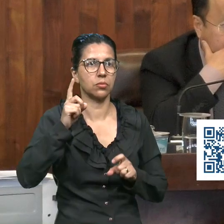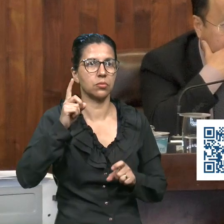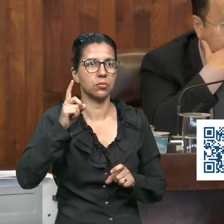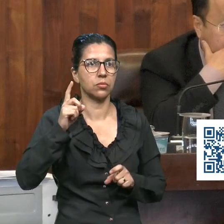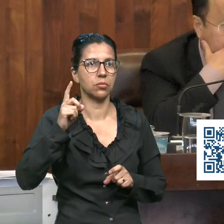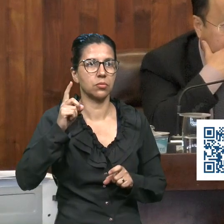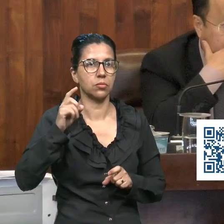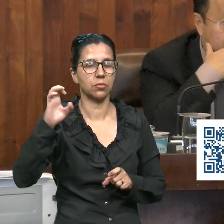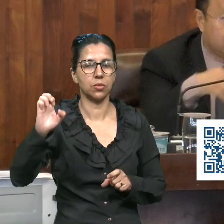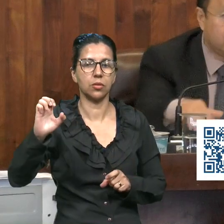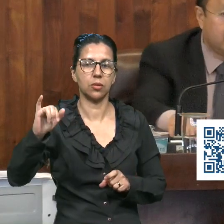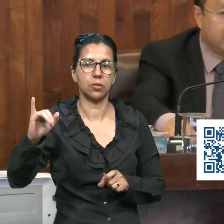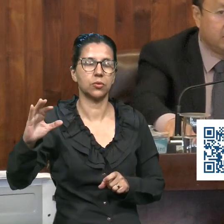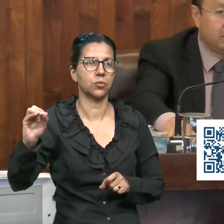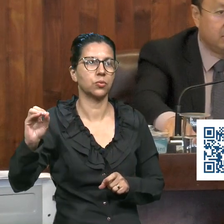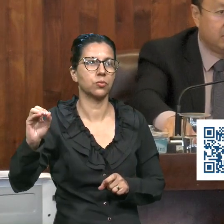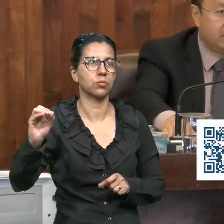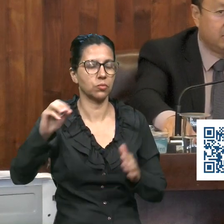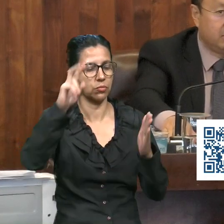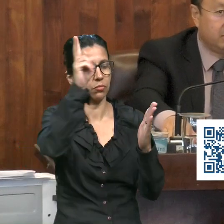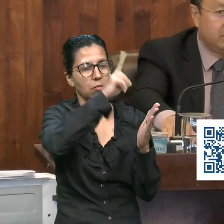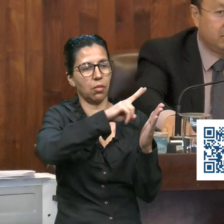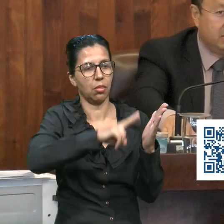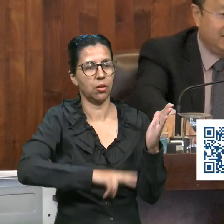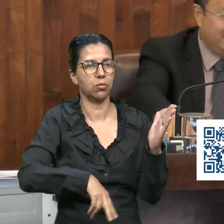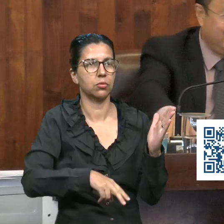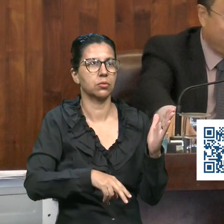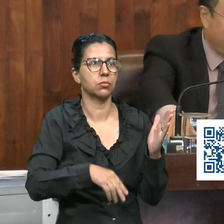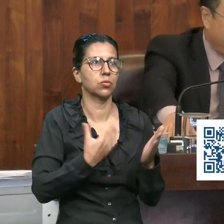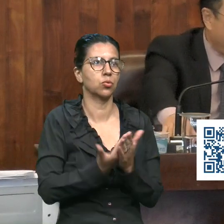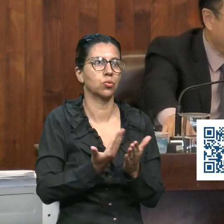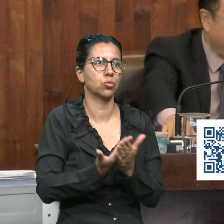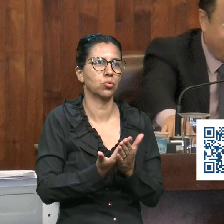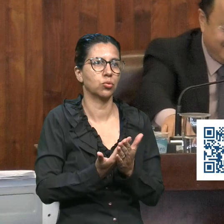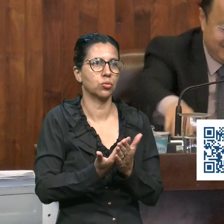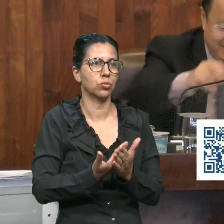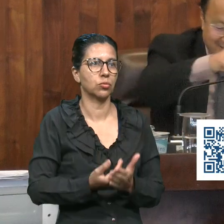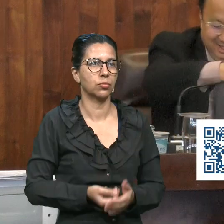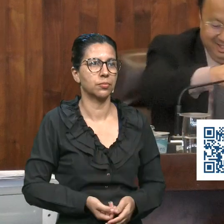doutora Elogeca fará a leitura do próximo requerimento.